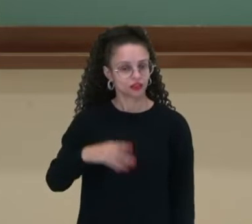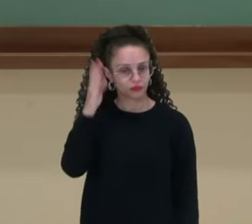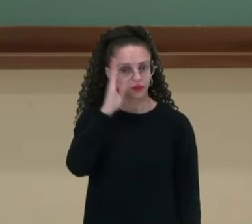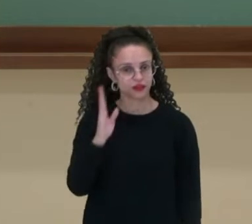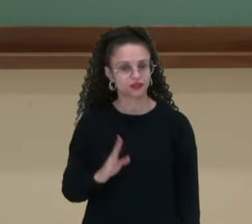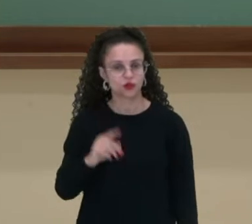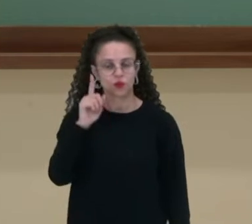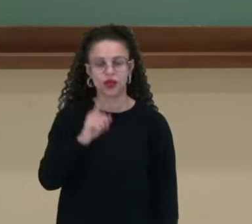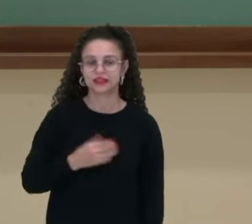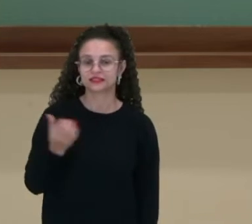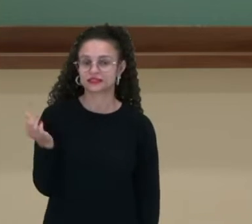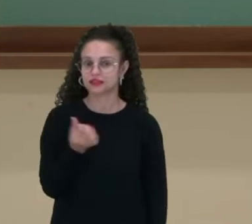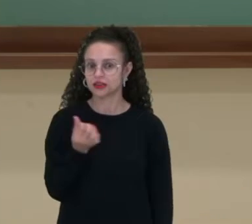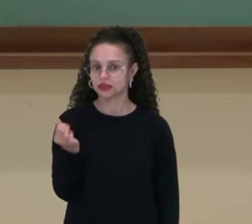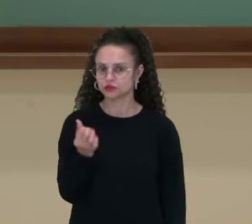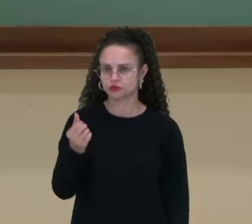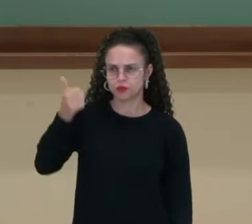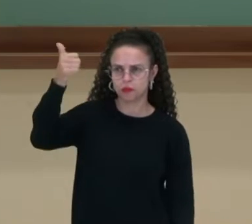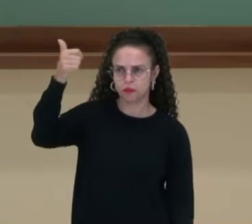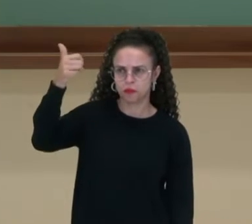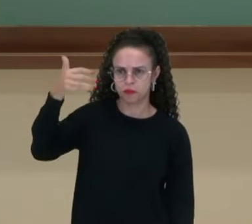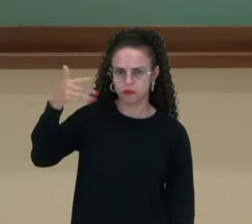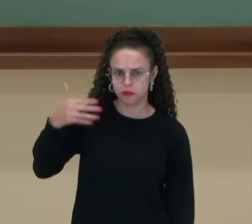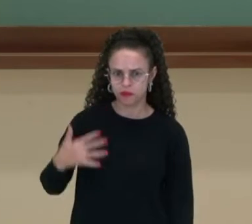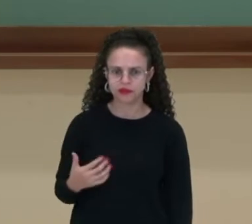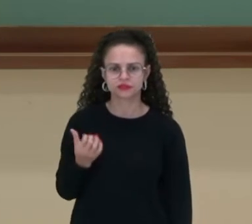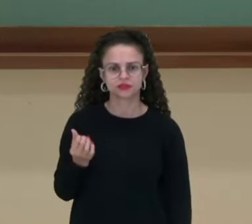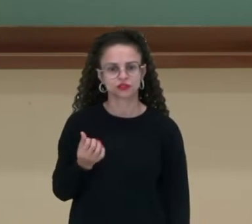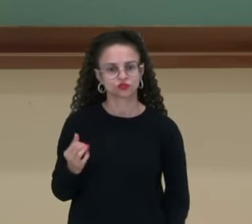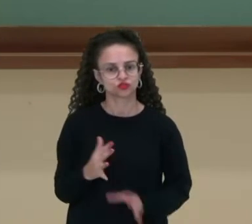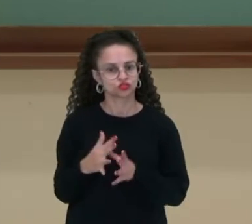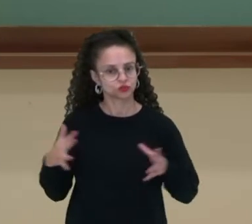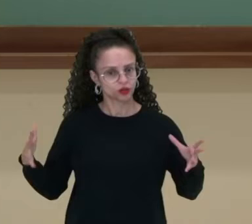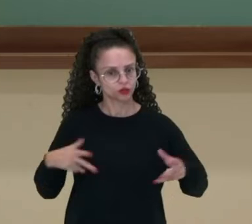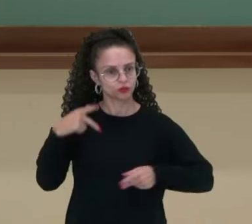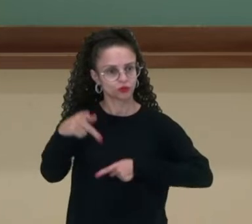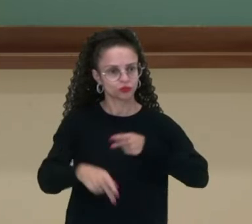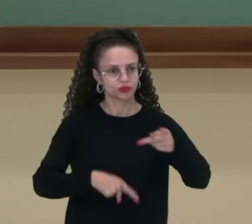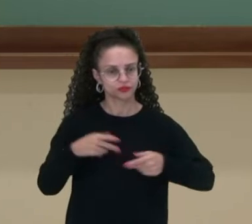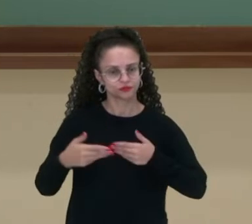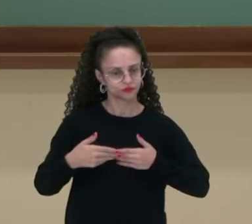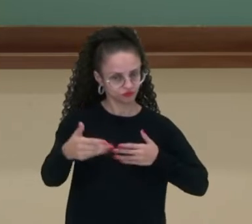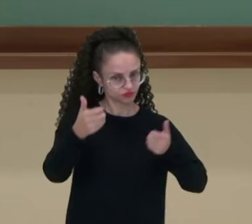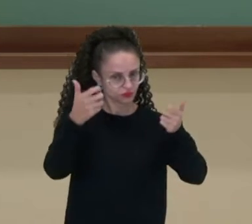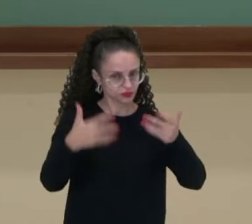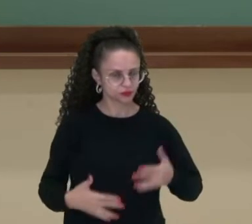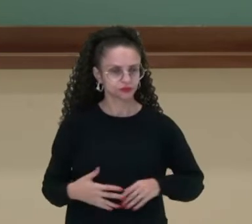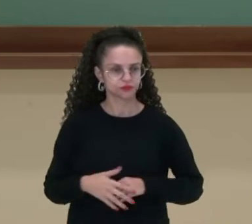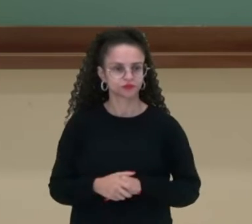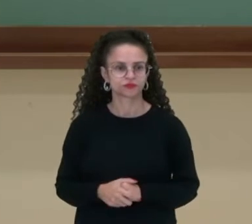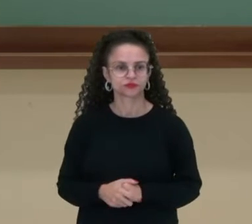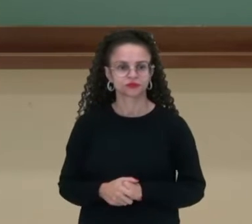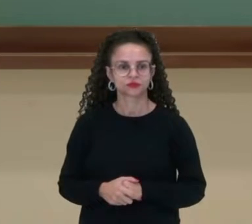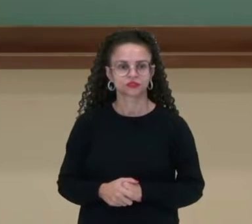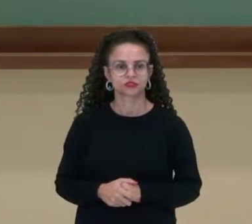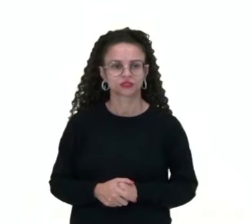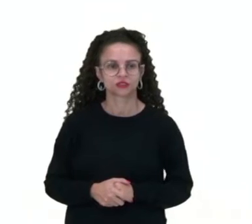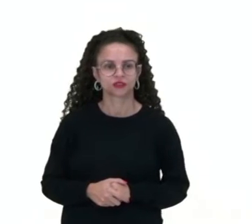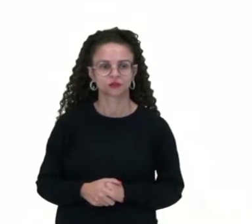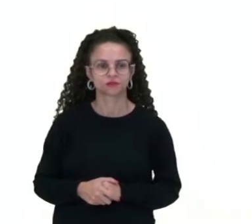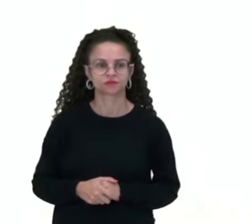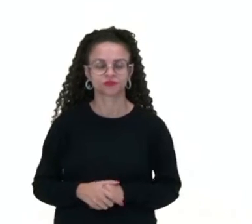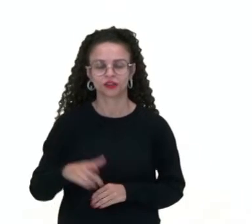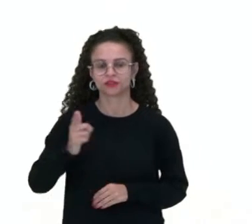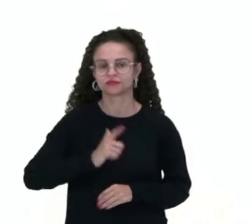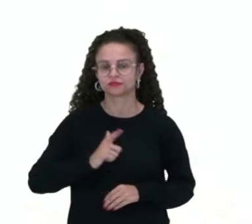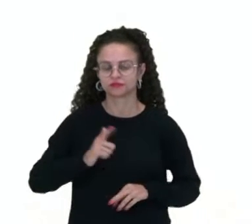6º lugar no ranking de maiores populações. Já nós vamos falar um pouquinho mais sobre isso. Então, o país em questão, né, abriga